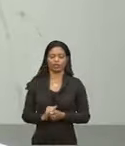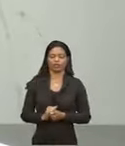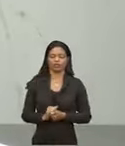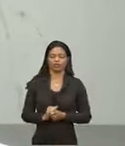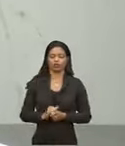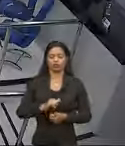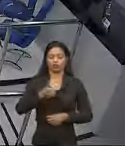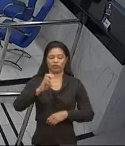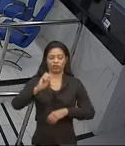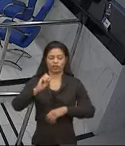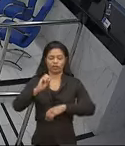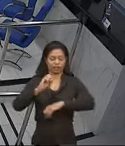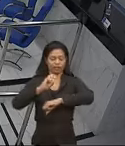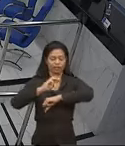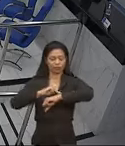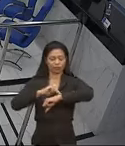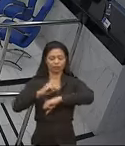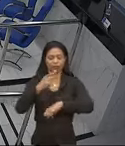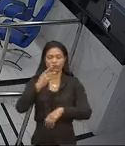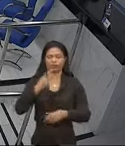Por 10 minutos.